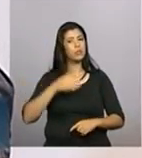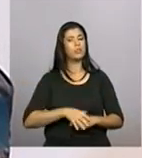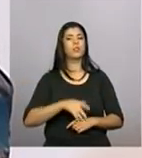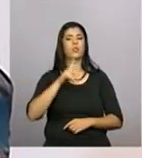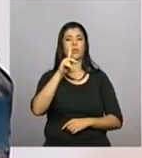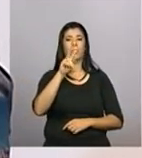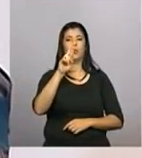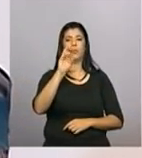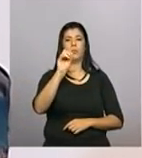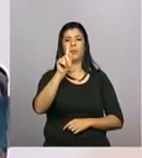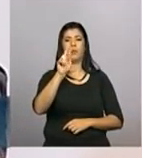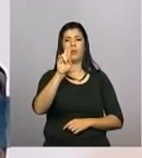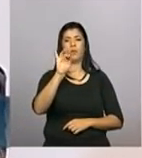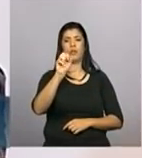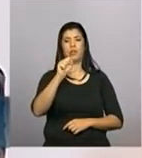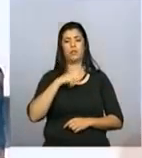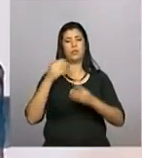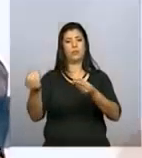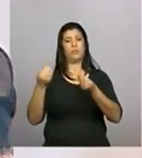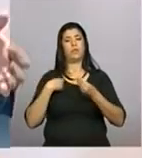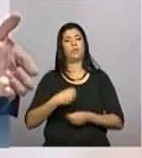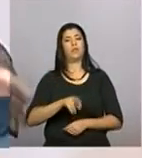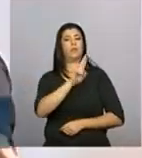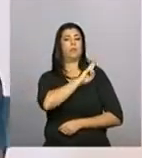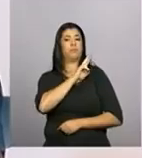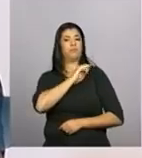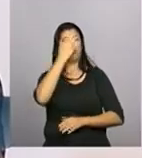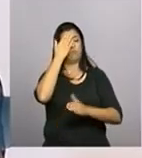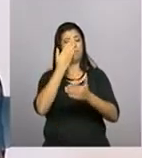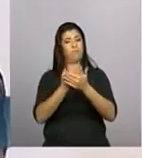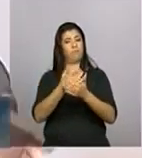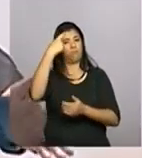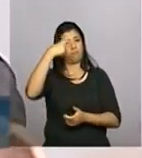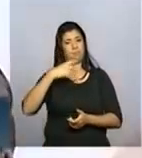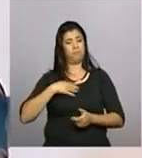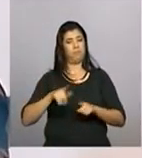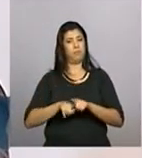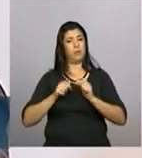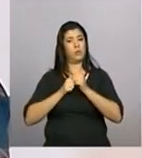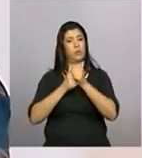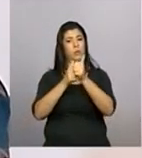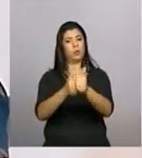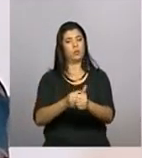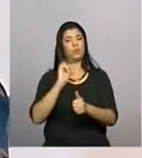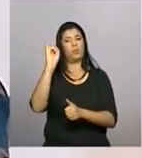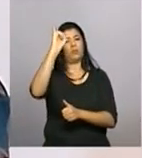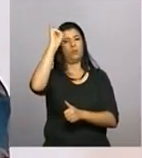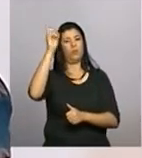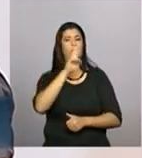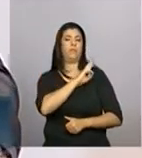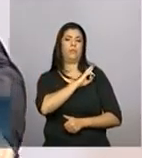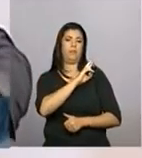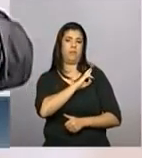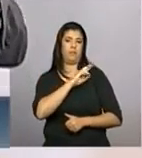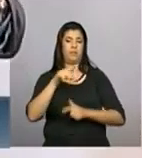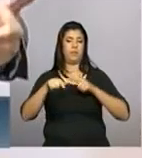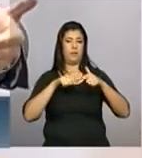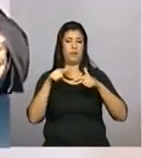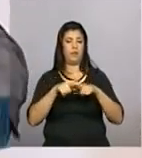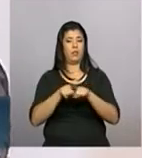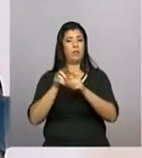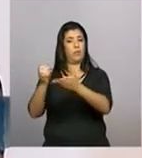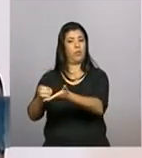Progressista e que me confiaram este desafio de conduzir tão importante pasta, mas principalmente de me